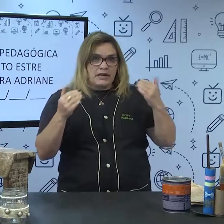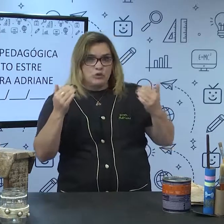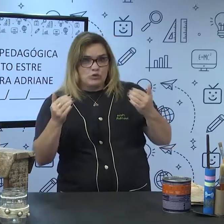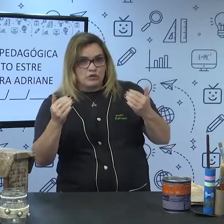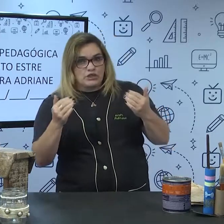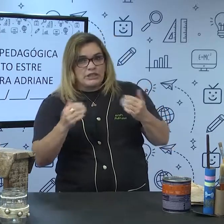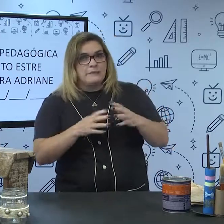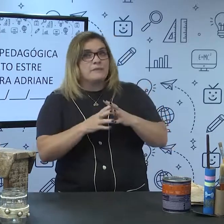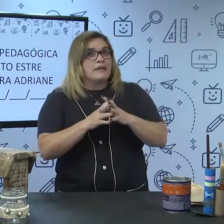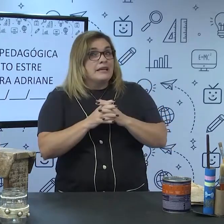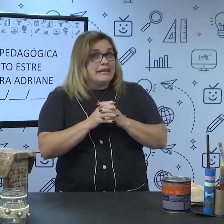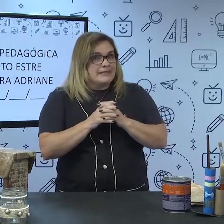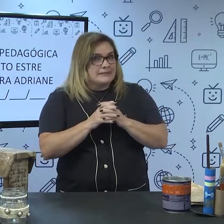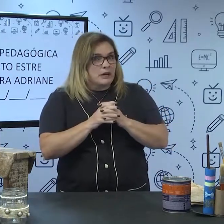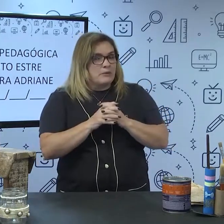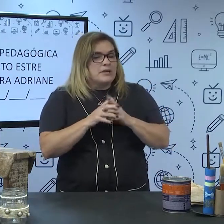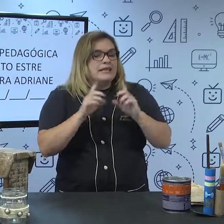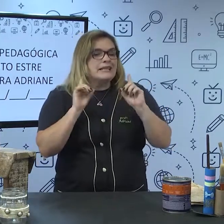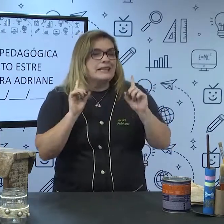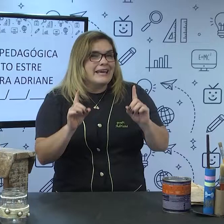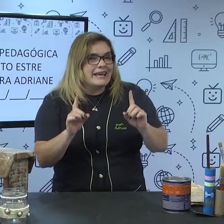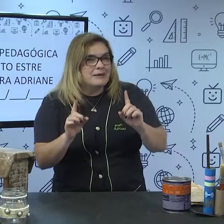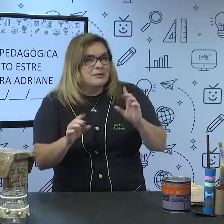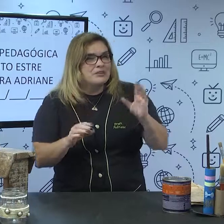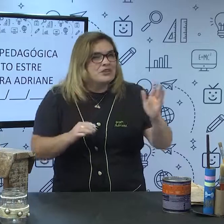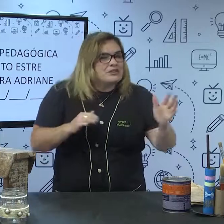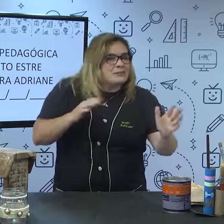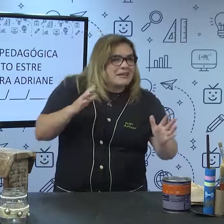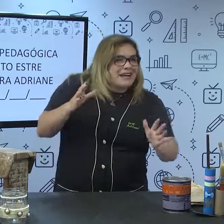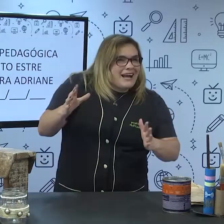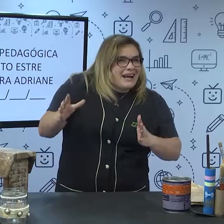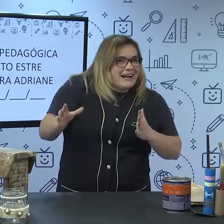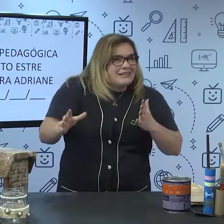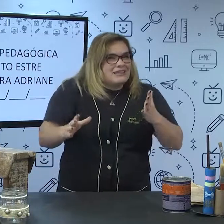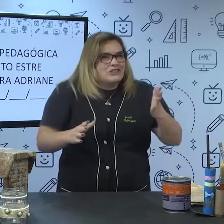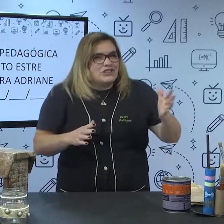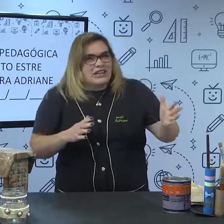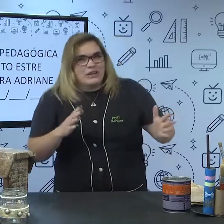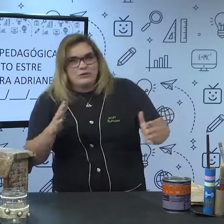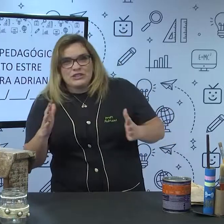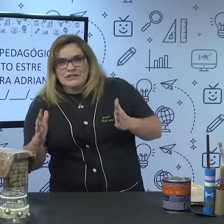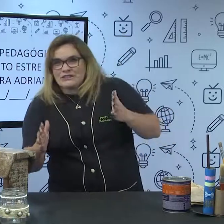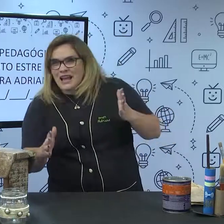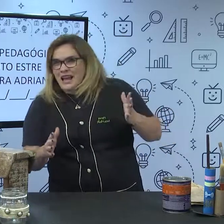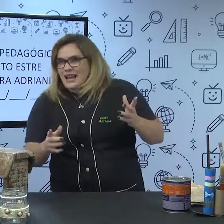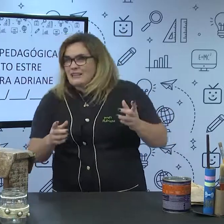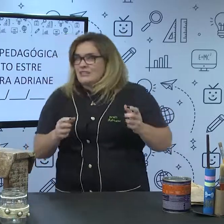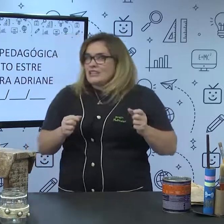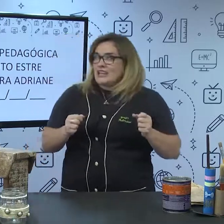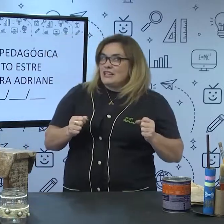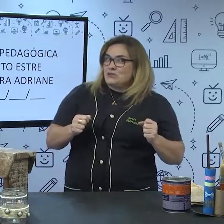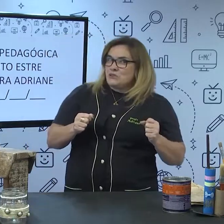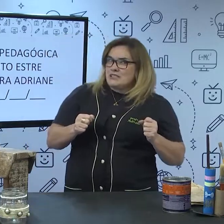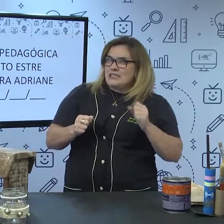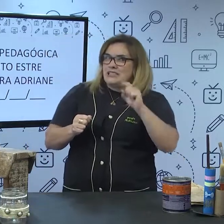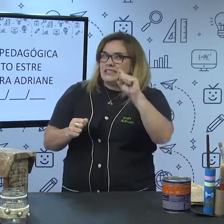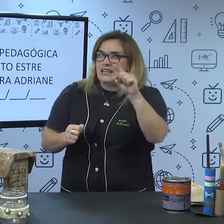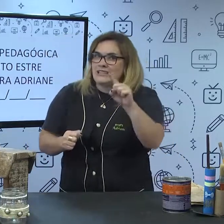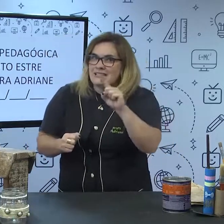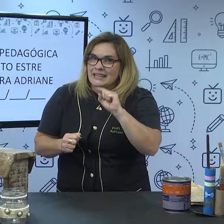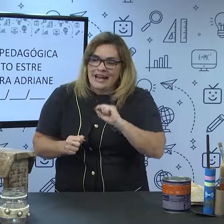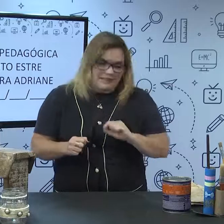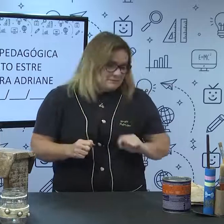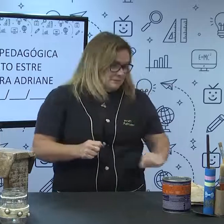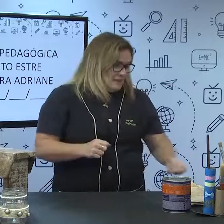e terminar outro dia? Então, e lembram a nossa pegada de reutilizar, de reduzir